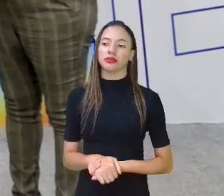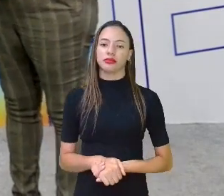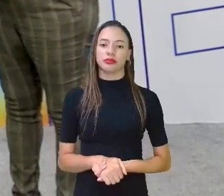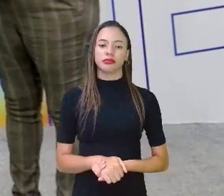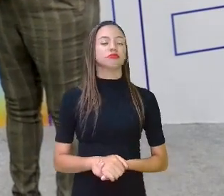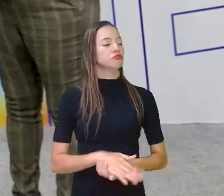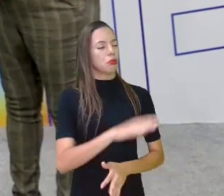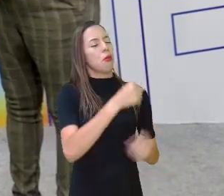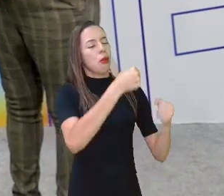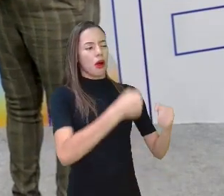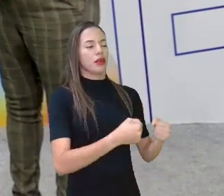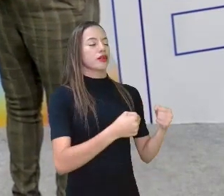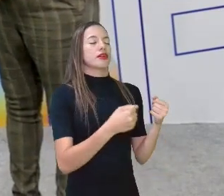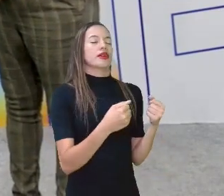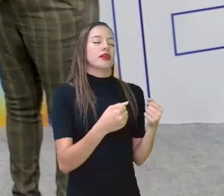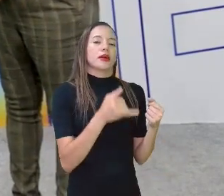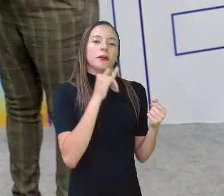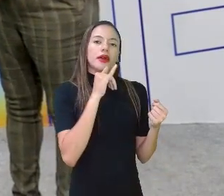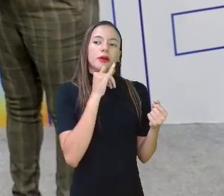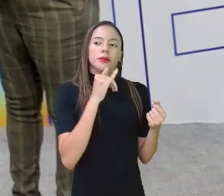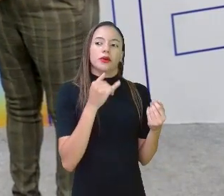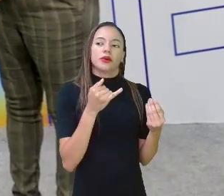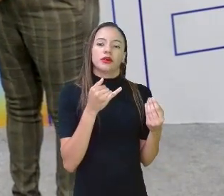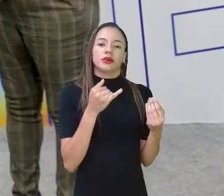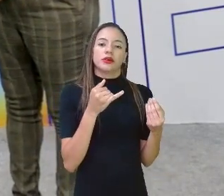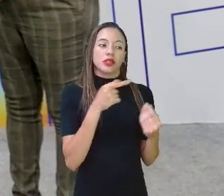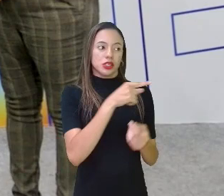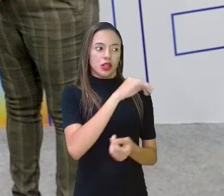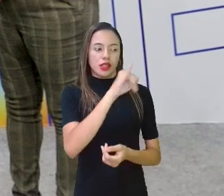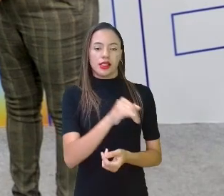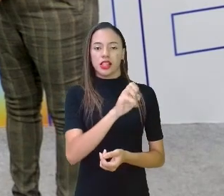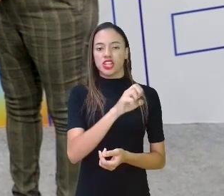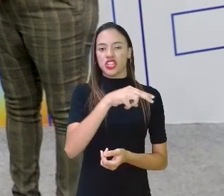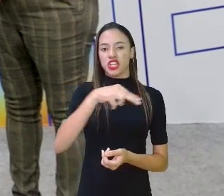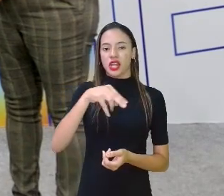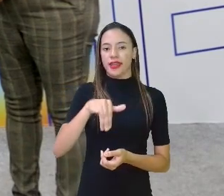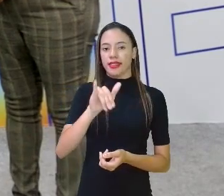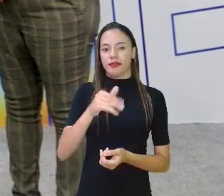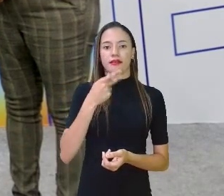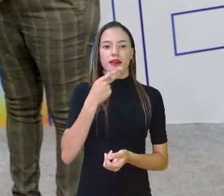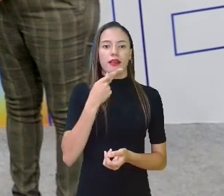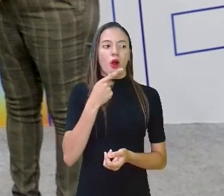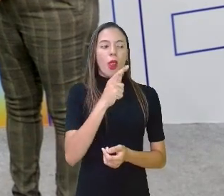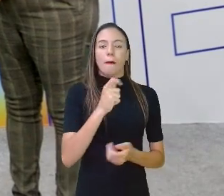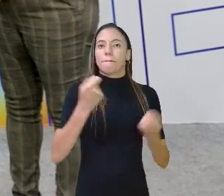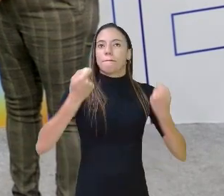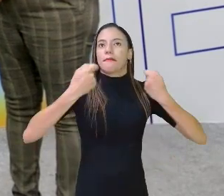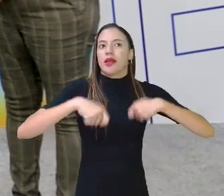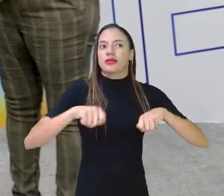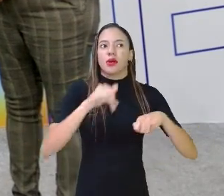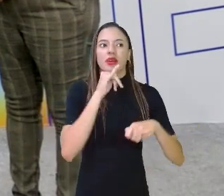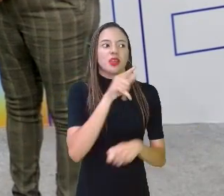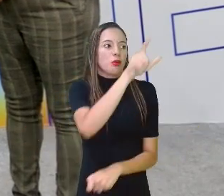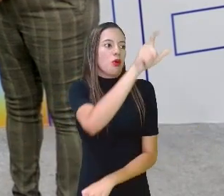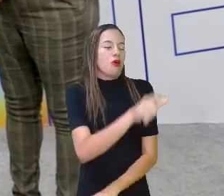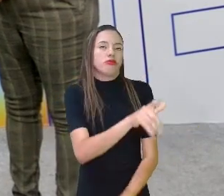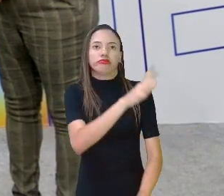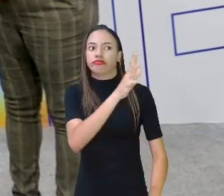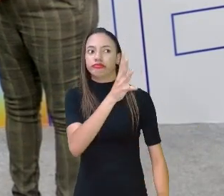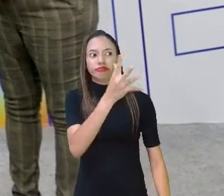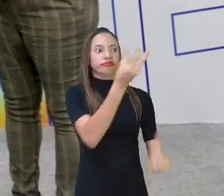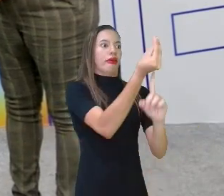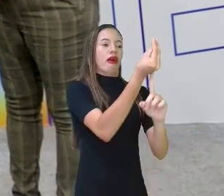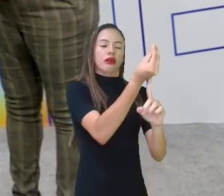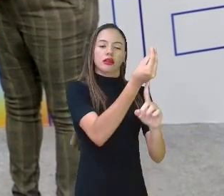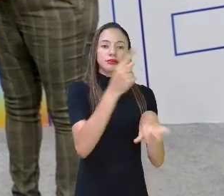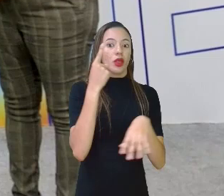ver realmente que, como o Gina estava dizendo, que não precisa ser um grande artista. Veja,